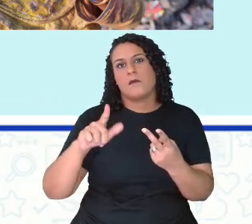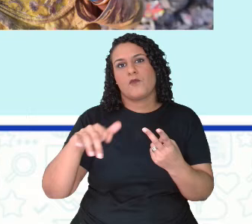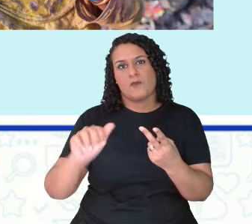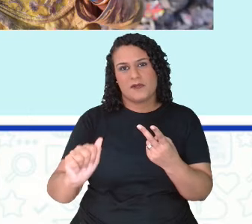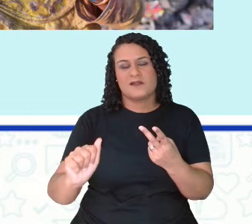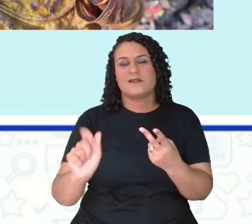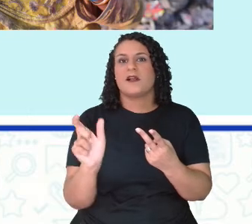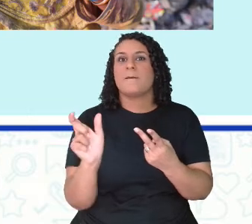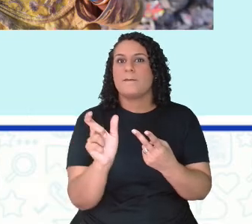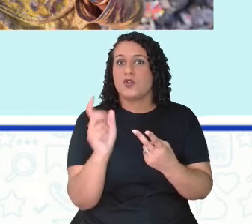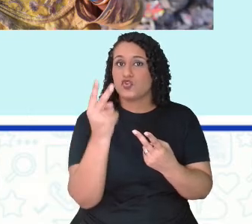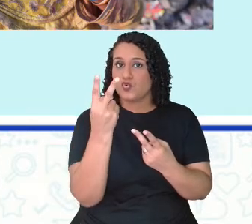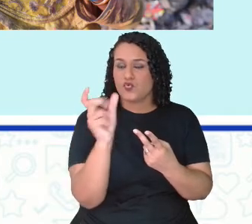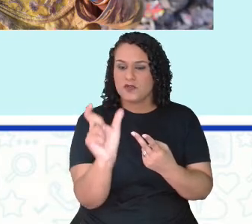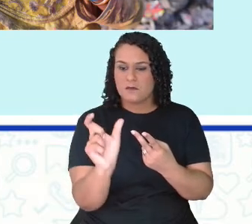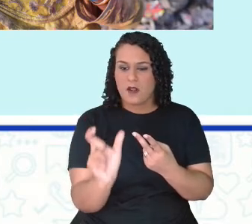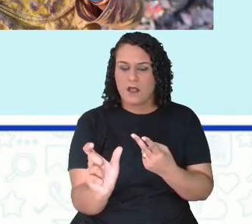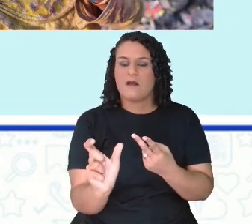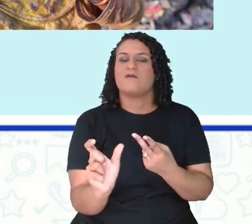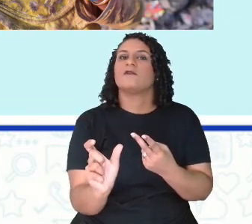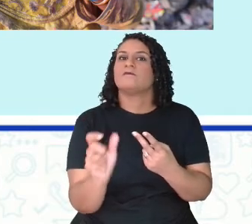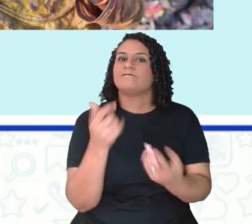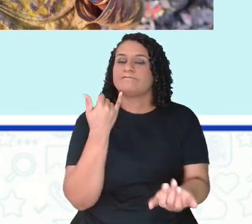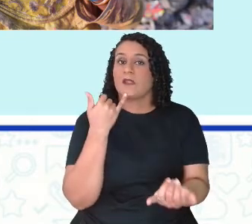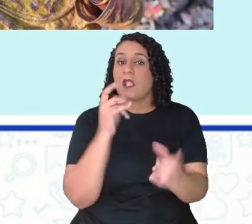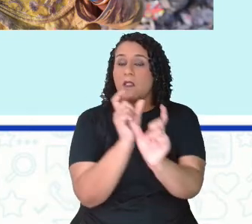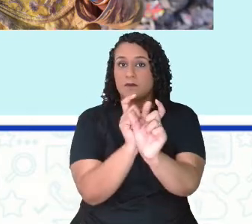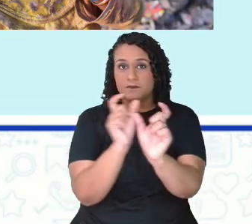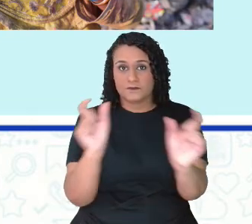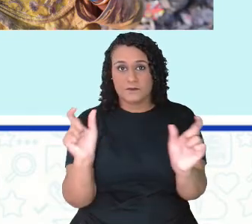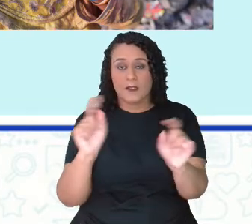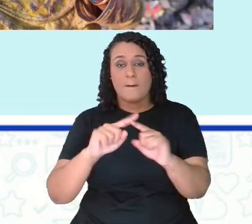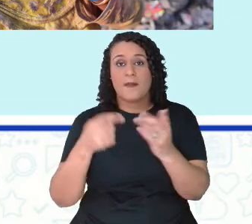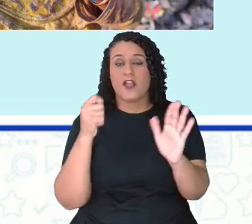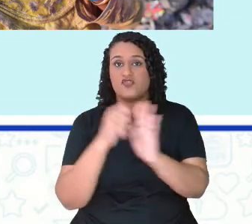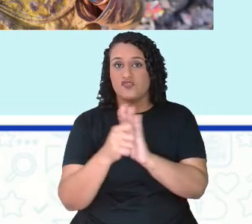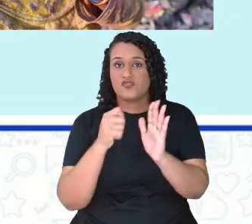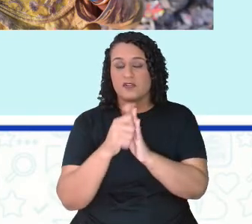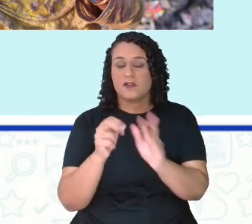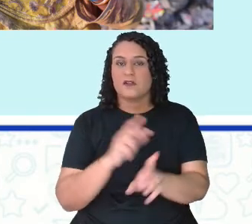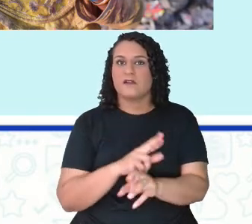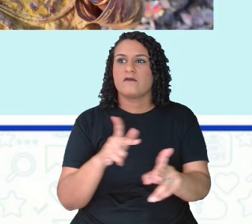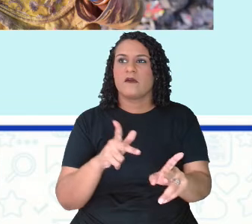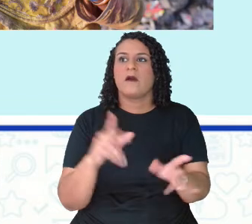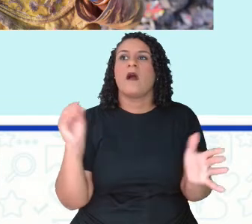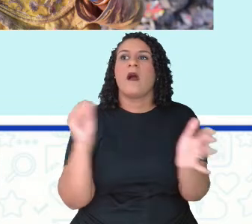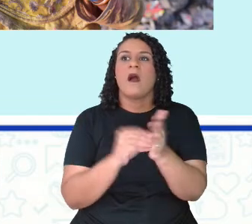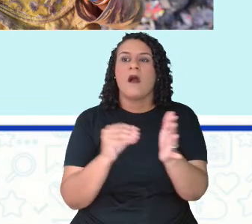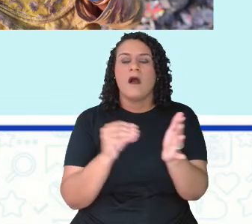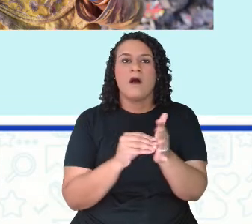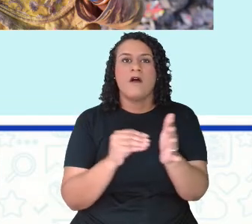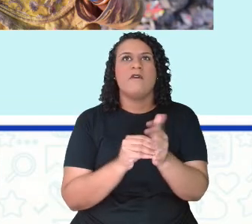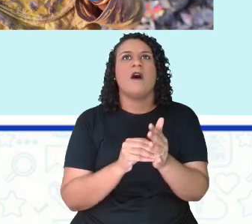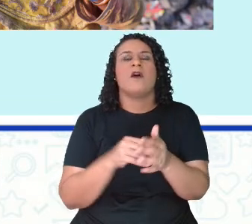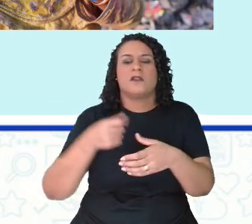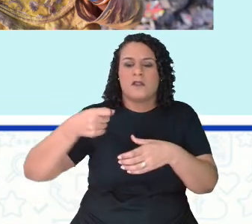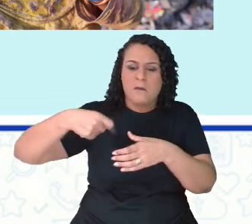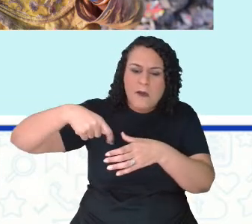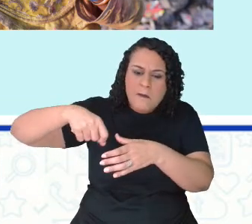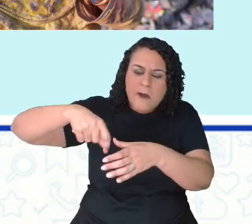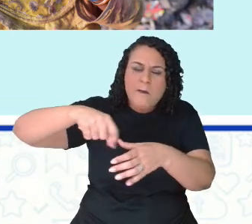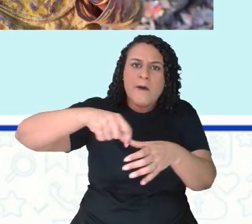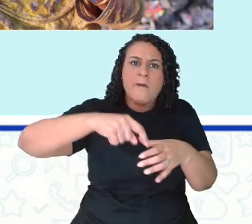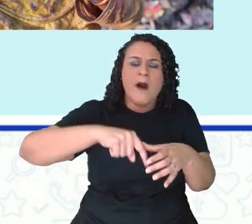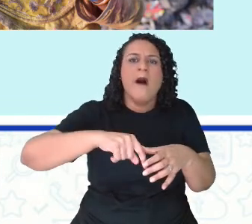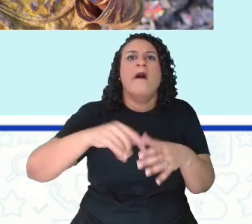com escrita diferente, não é? Então, a falta de tudo isso, de uma horta, de um pomar,